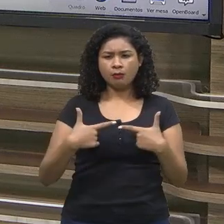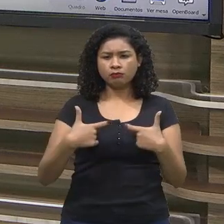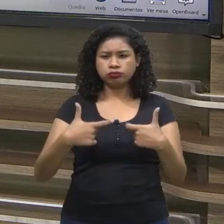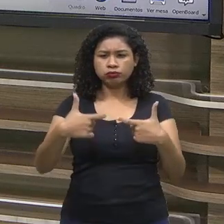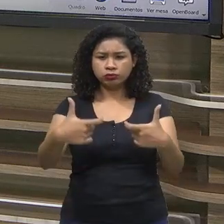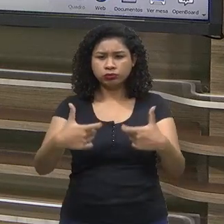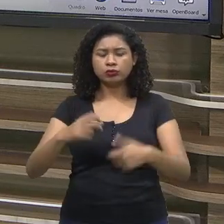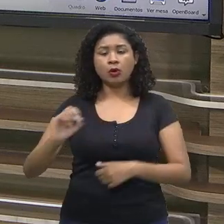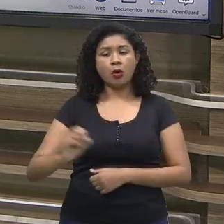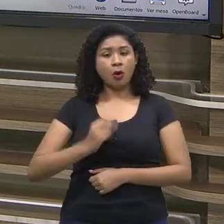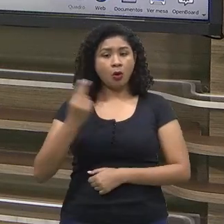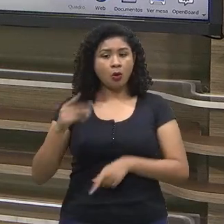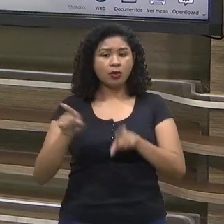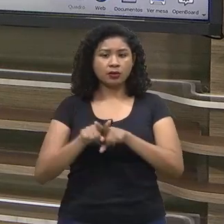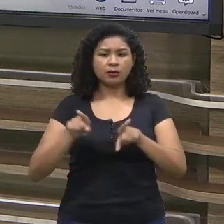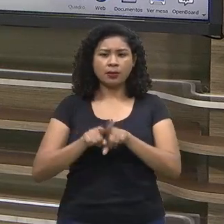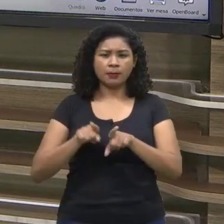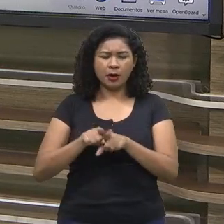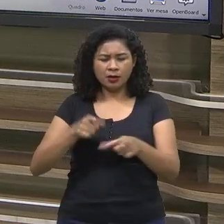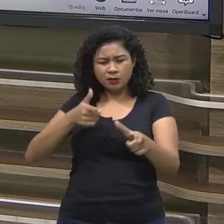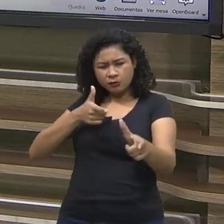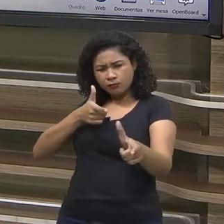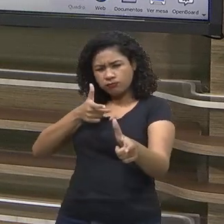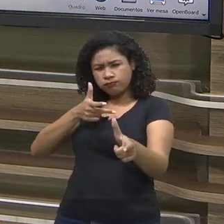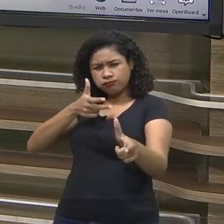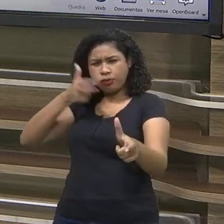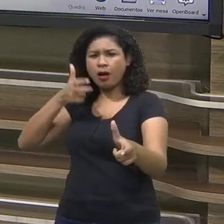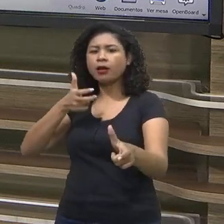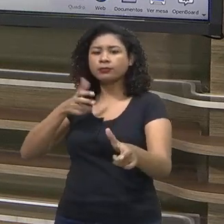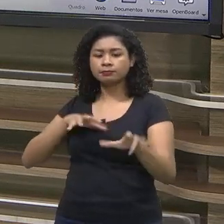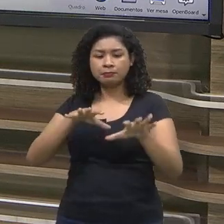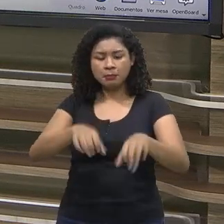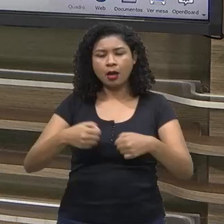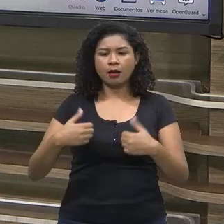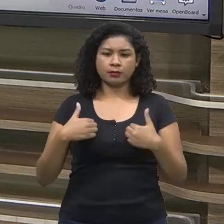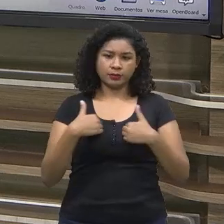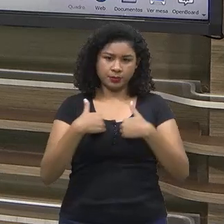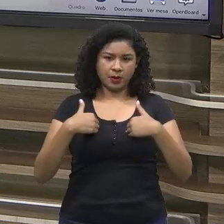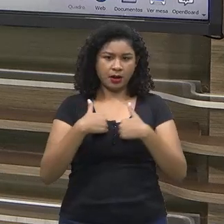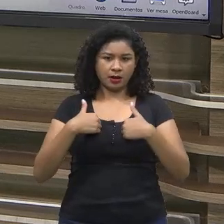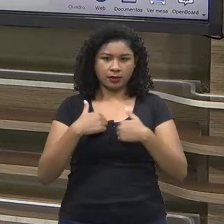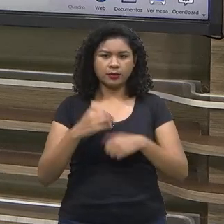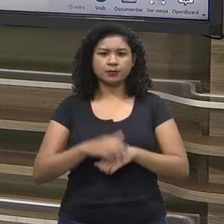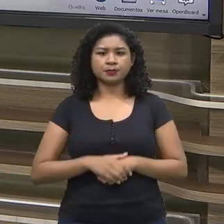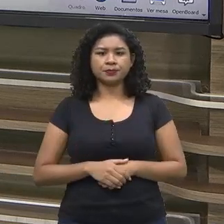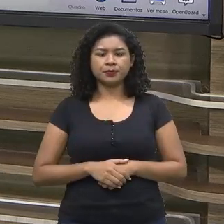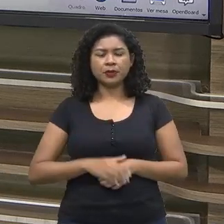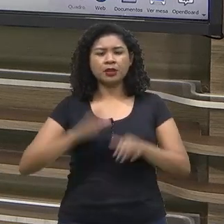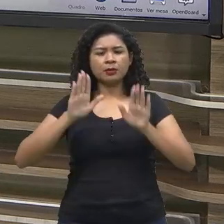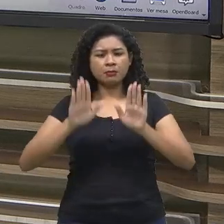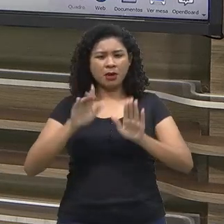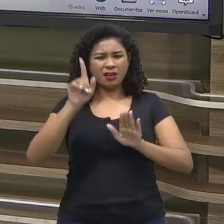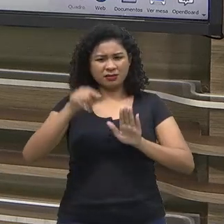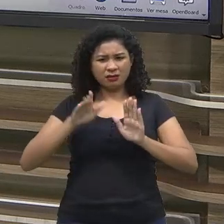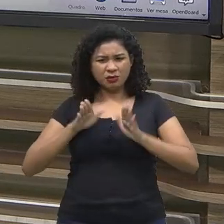atividade utilizando arco e flecha não é uma modalidade exclusivamente dos povos